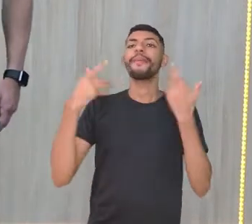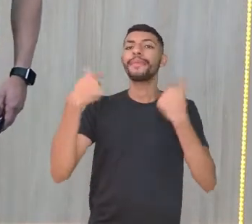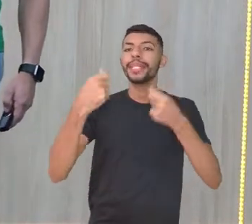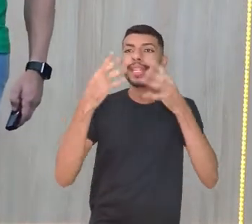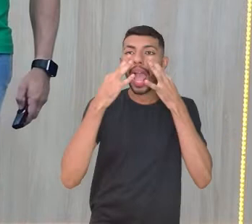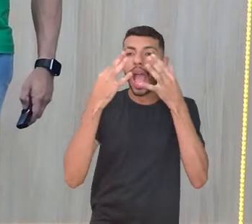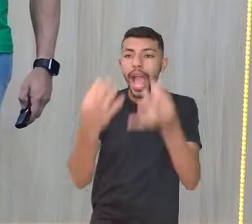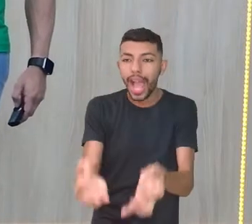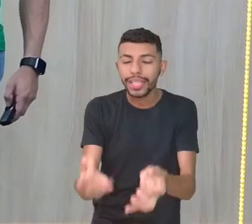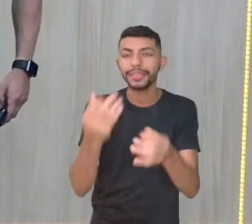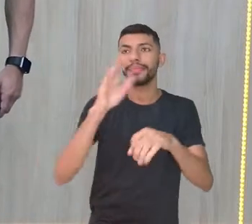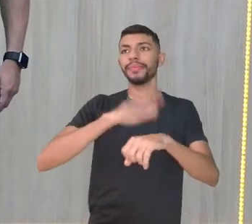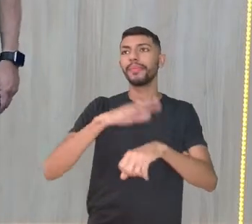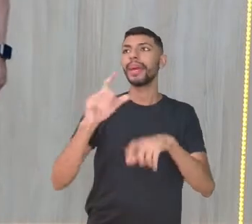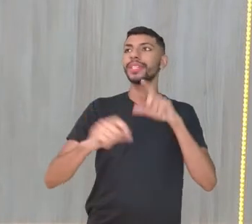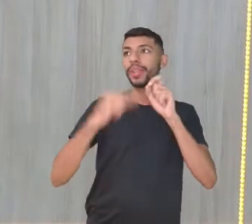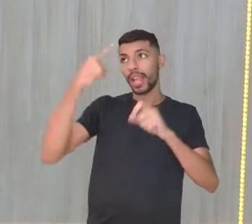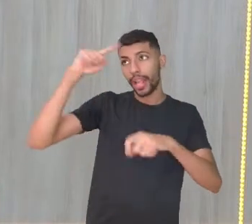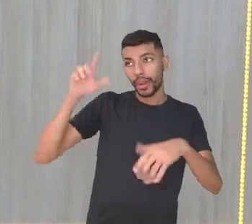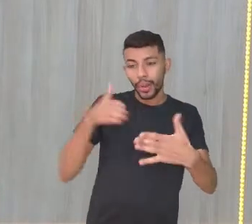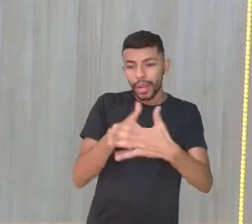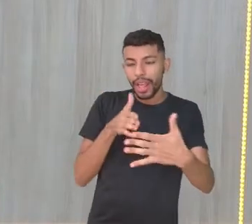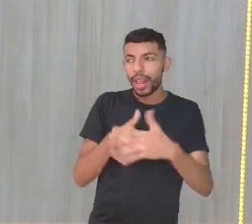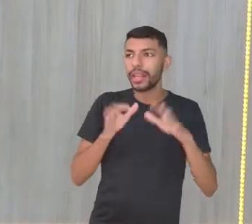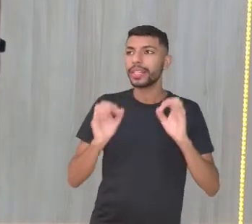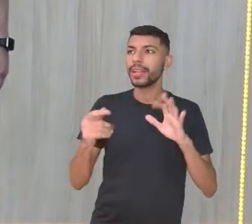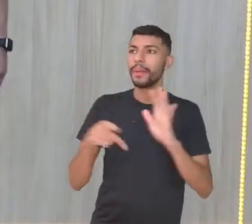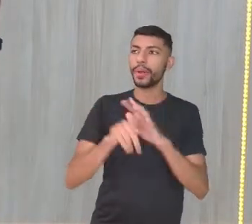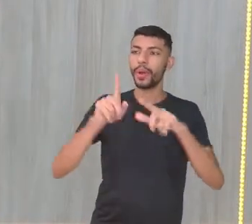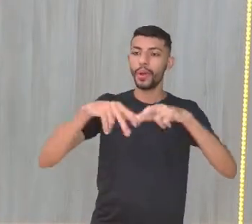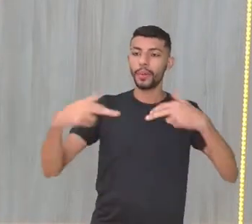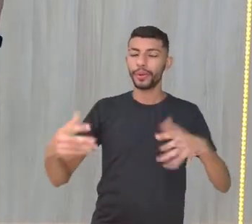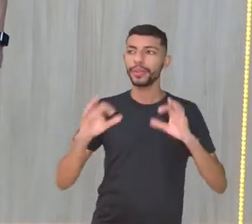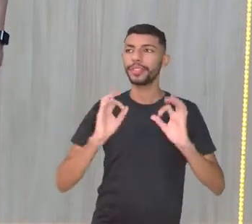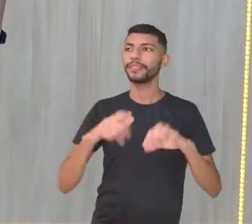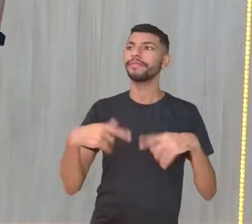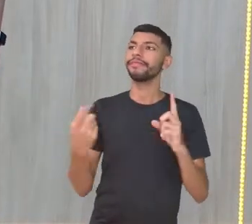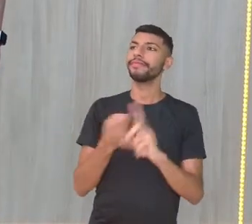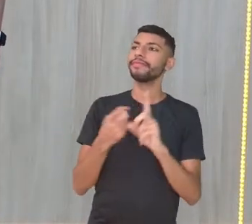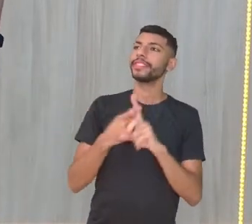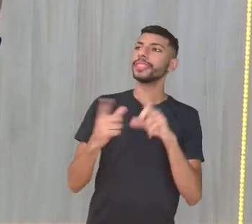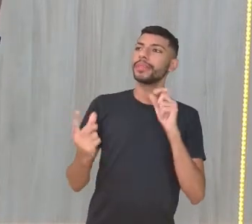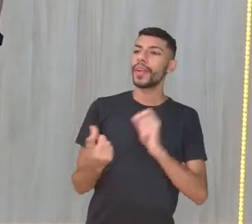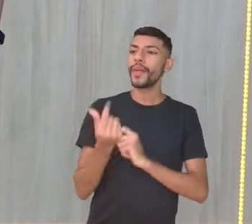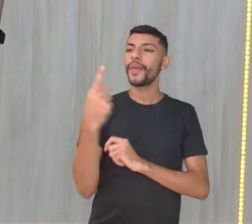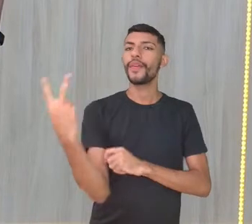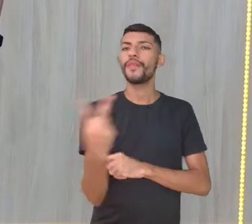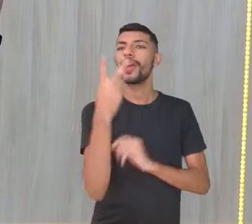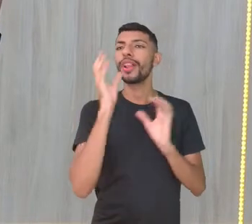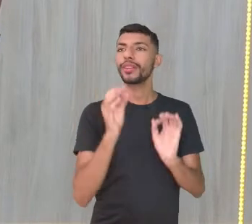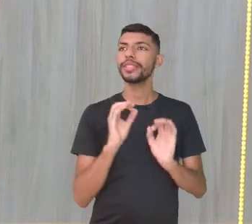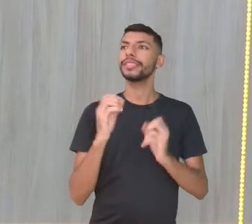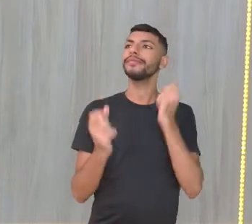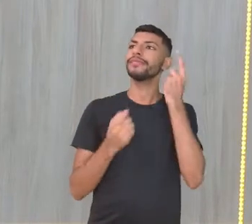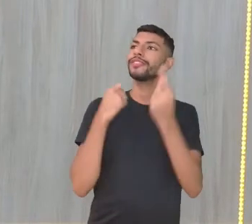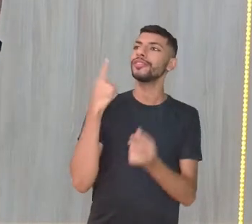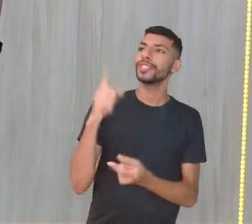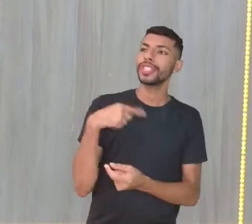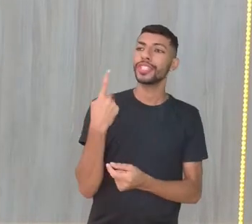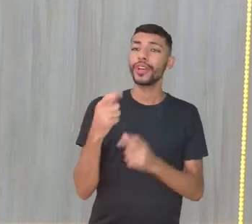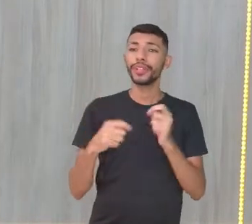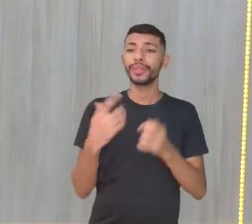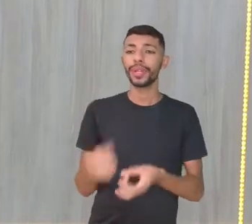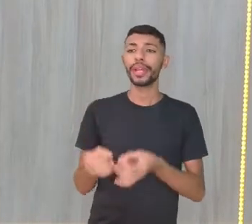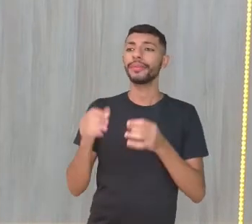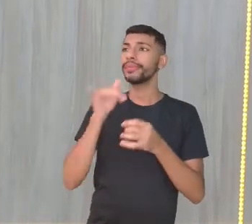aí nas datas de validade dos produtos e no preço também, né? Muitas vezes a gente deixa de estar